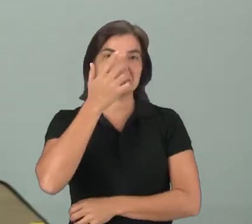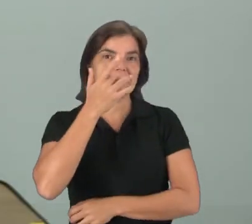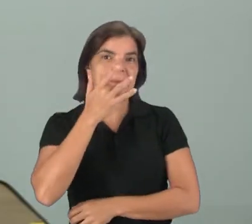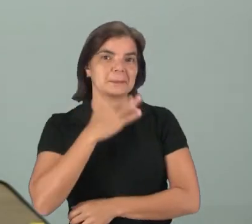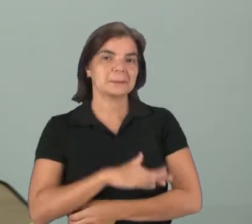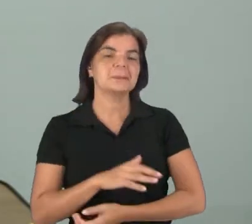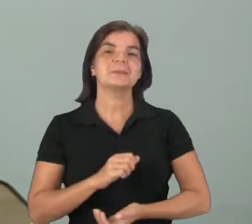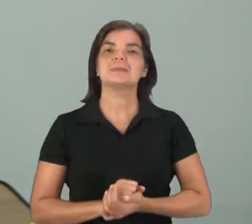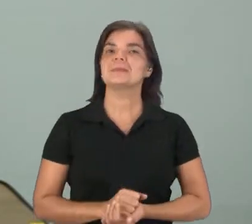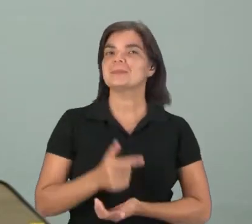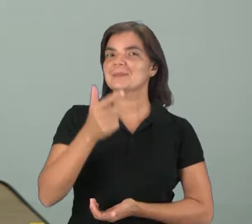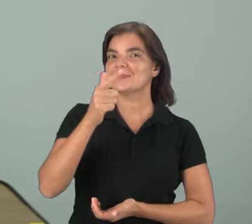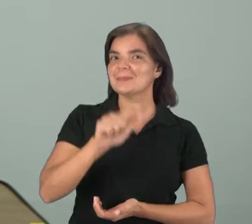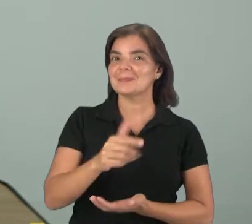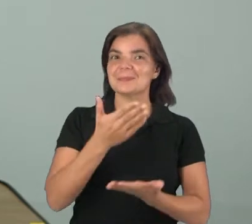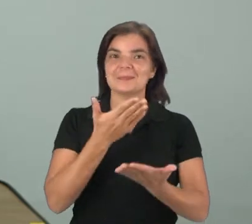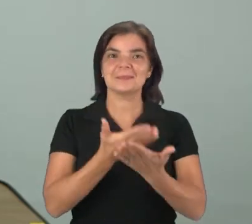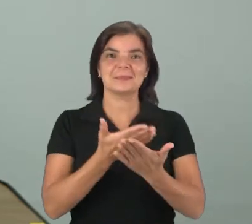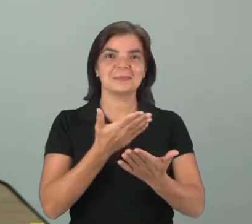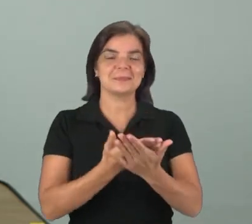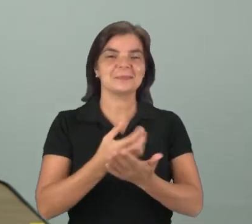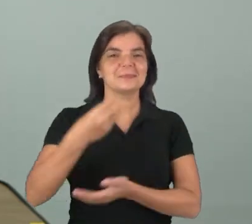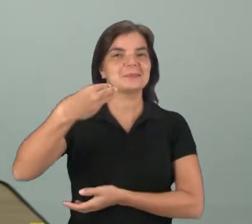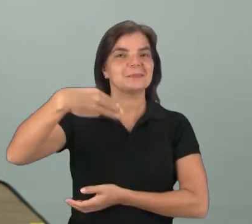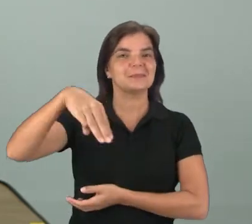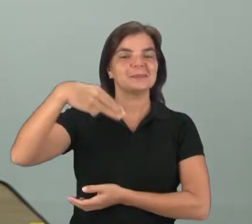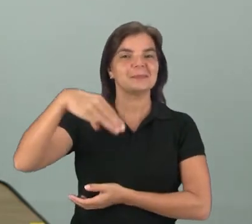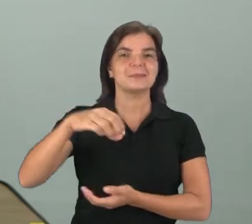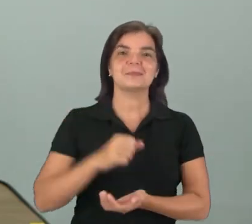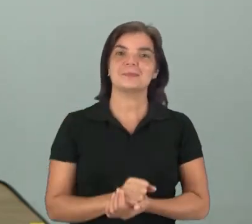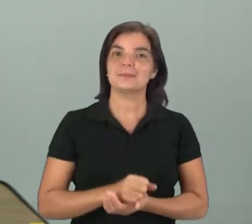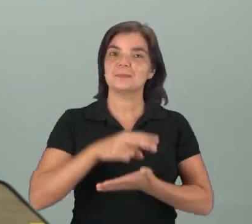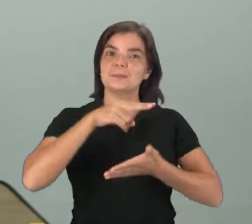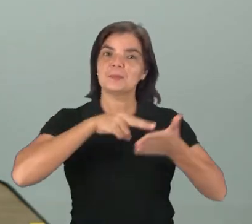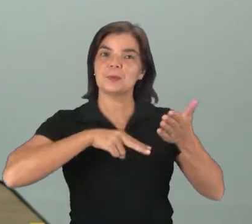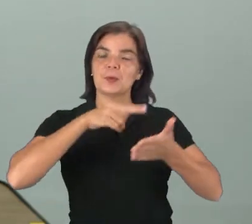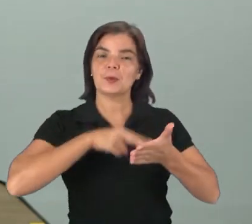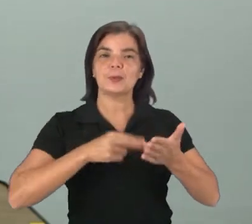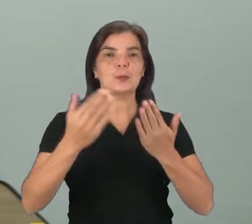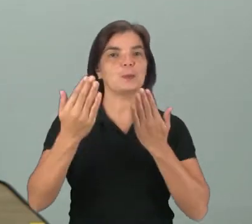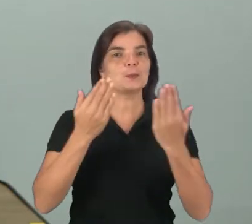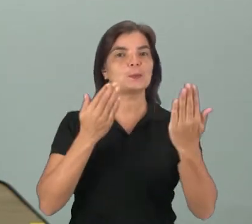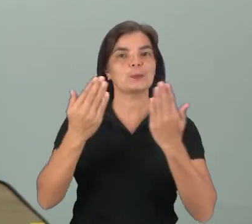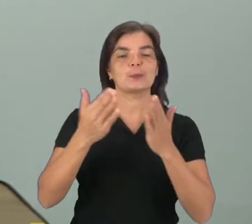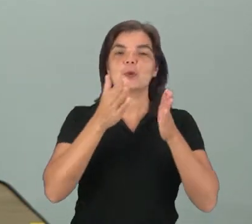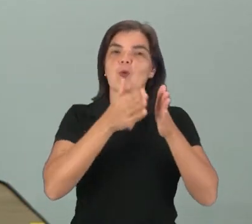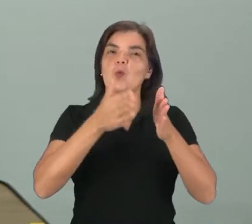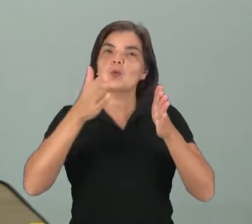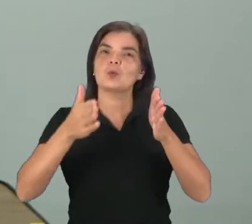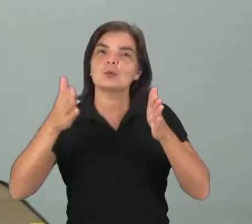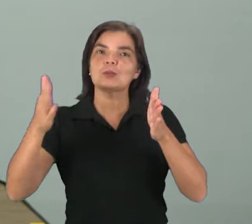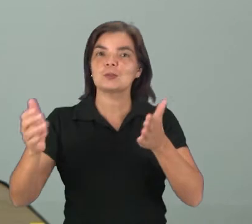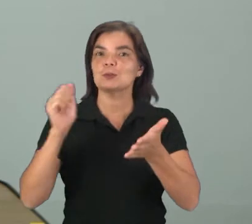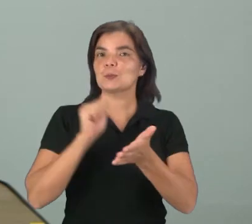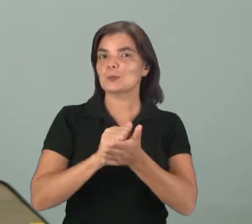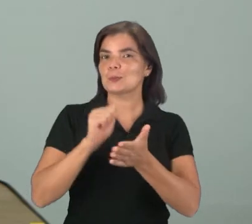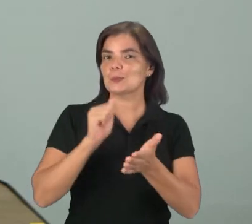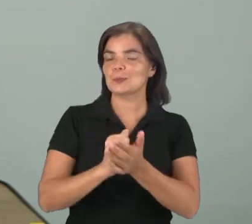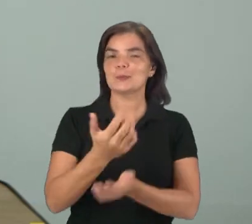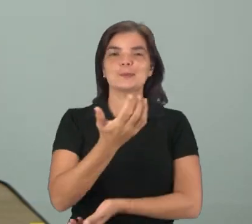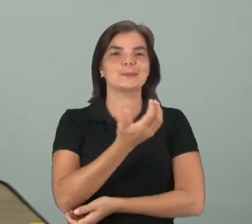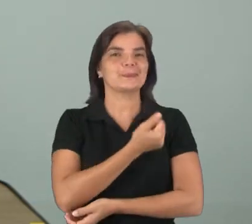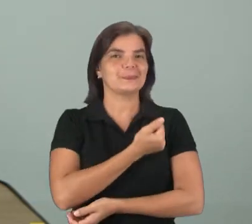crianças! Estamos de volta com a nossa aula de matemática sobre leitura, comparação e ordenação de escrita de